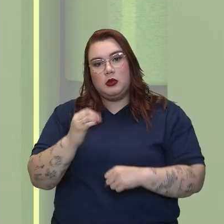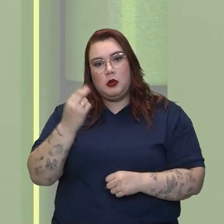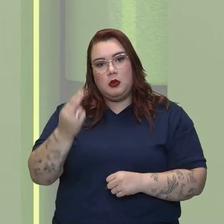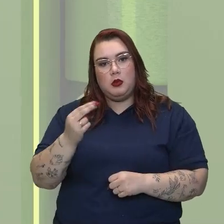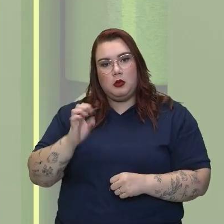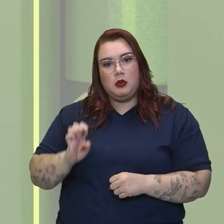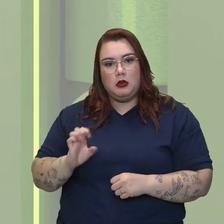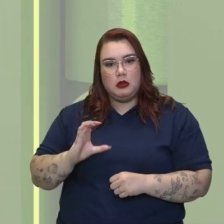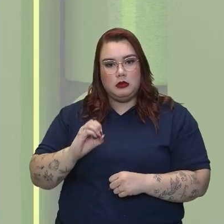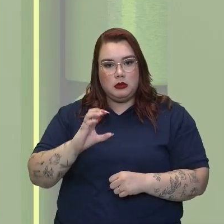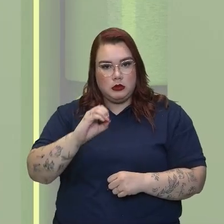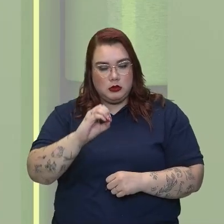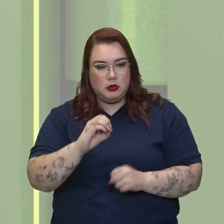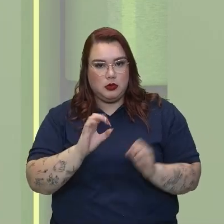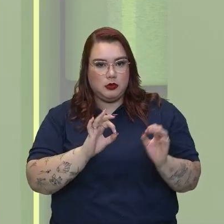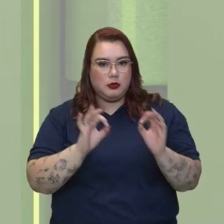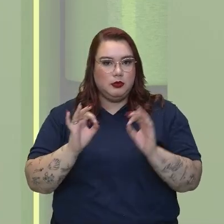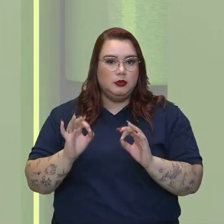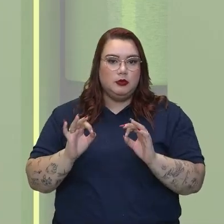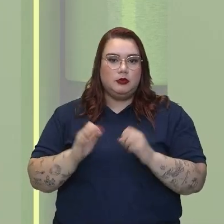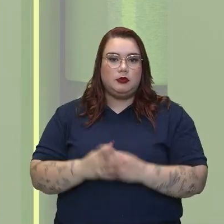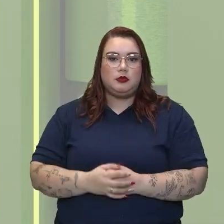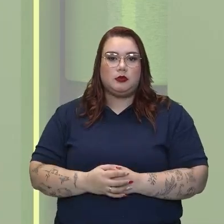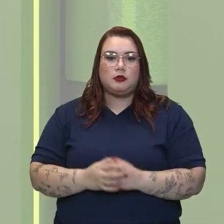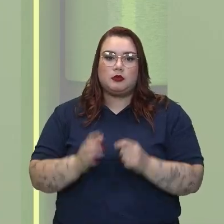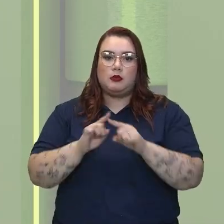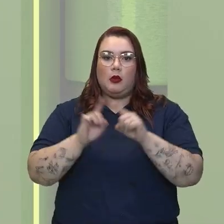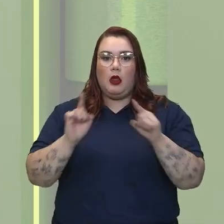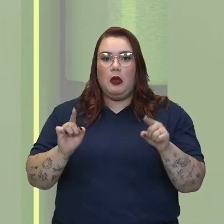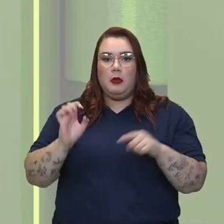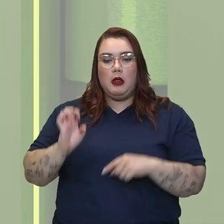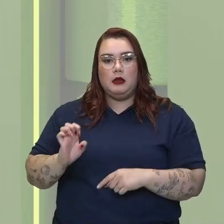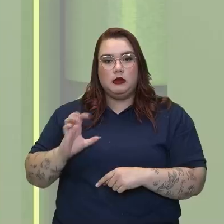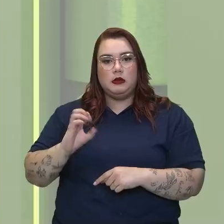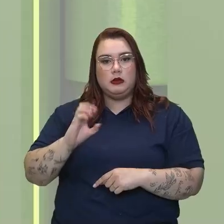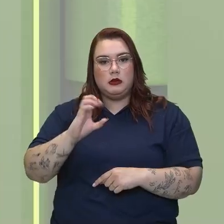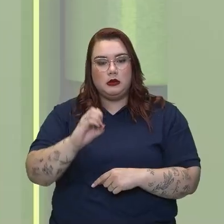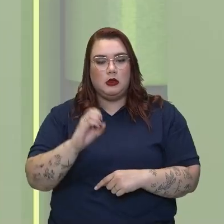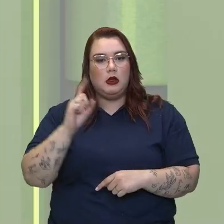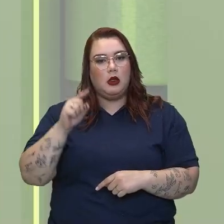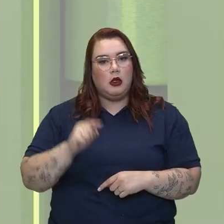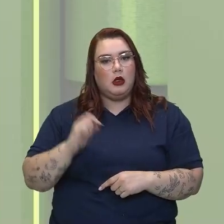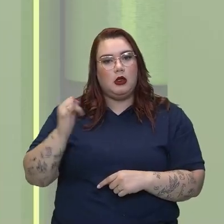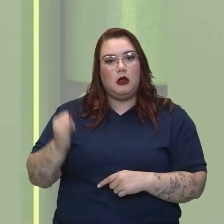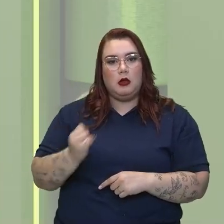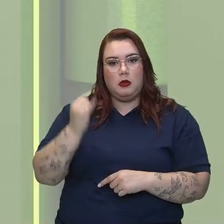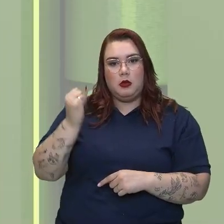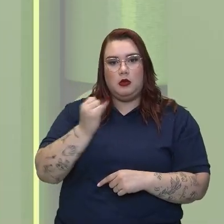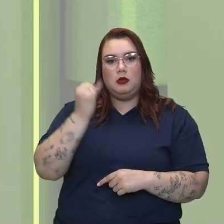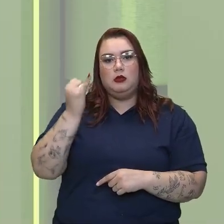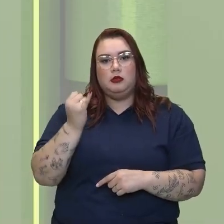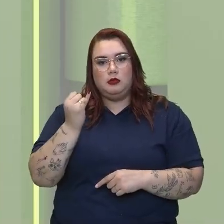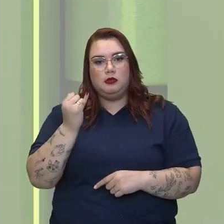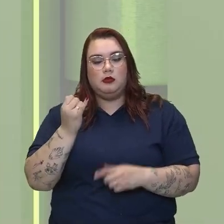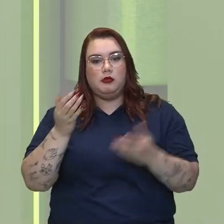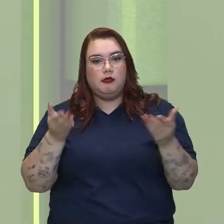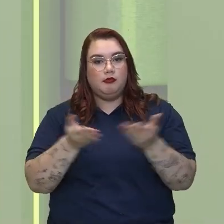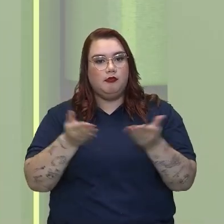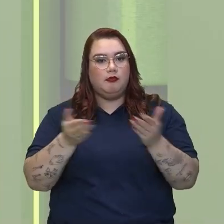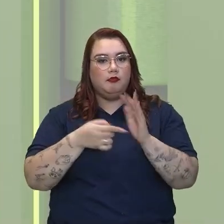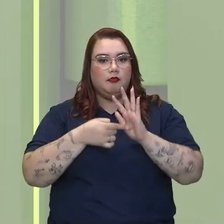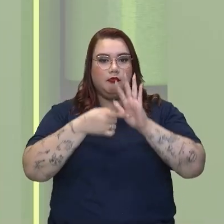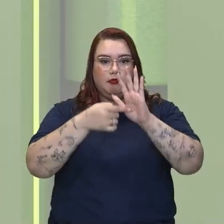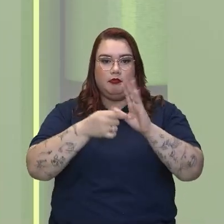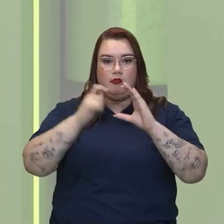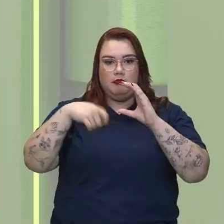nós acabamos de ver. Mas a enzima, ela é tão importante que nós vamos ver um vídeo para